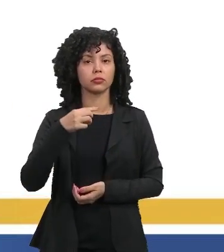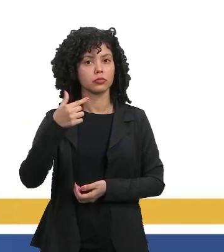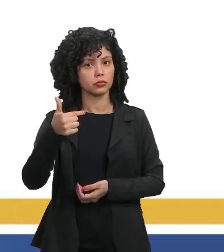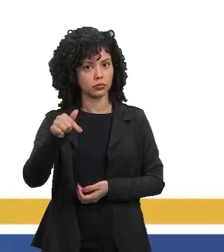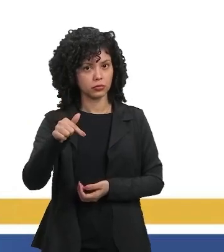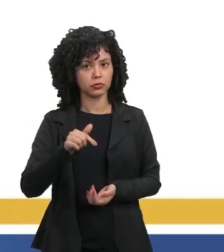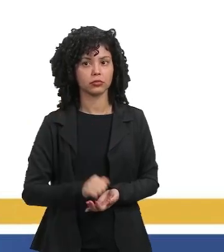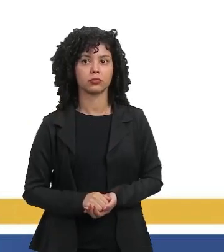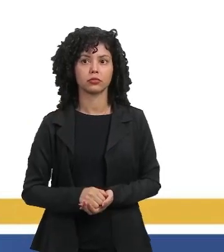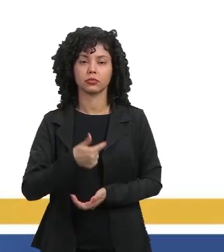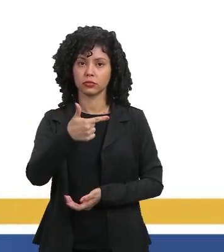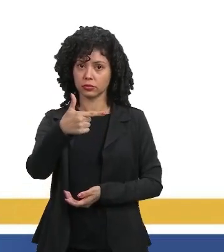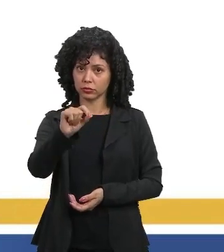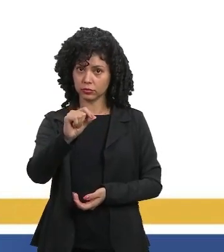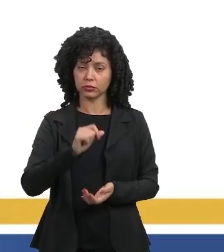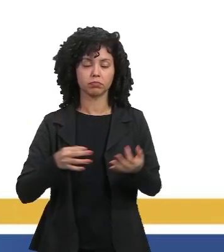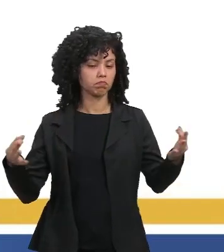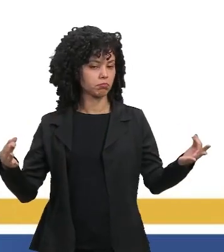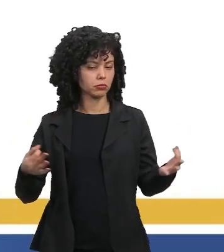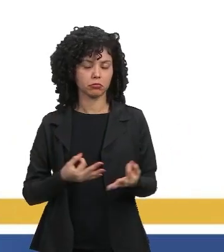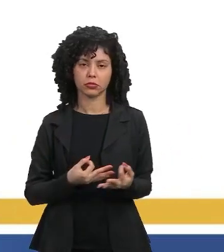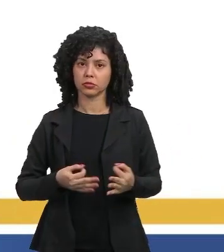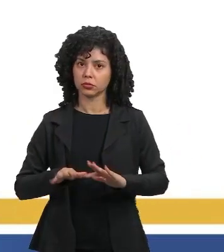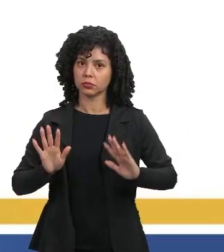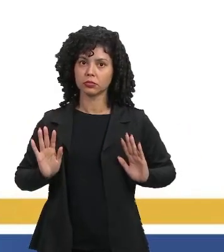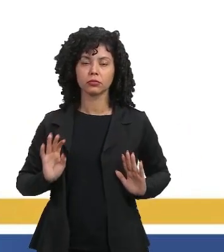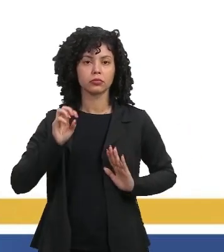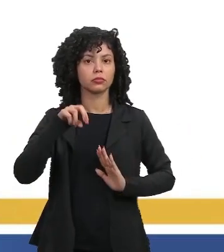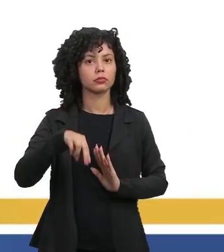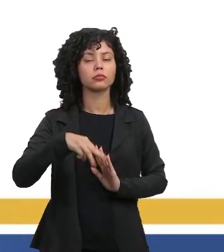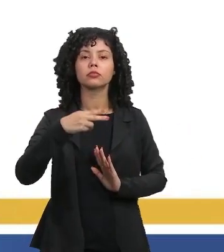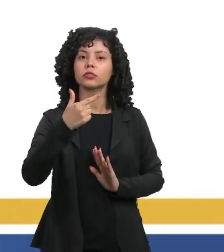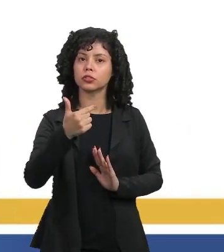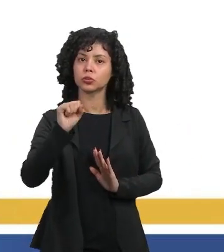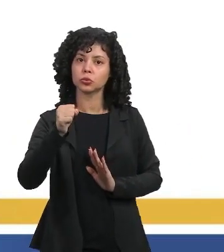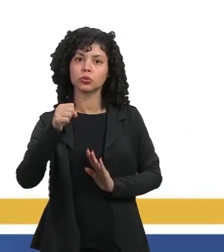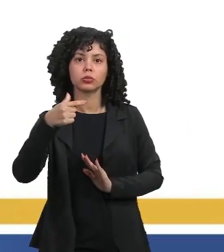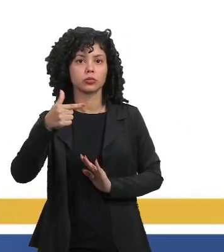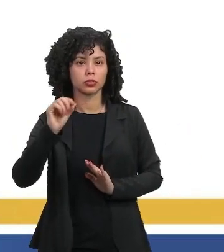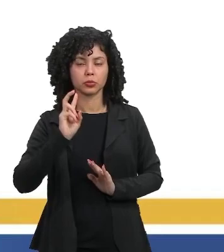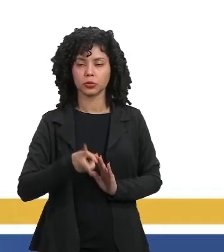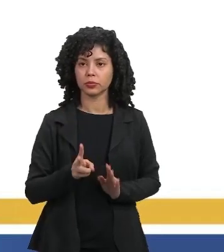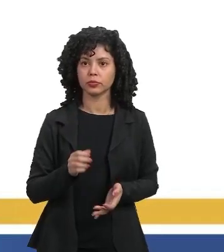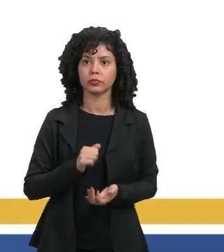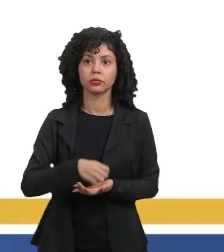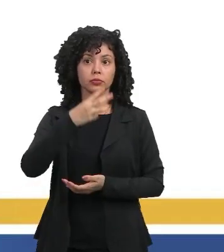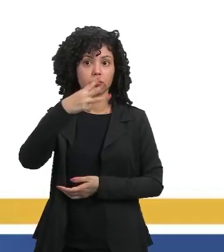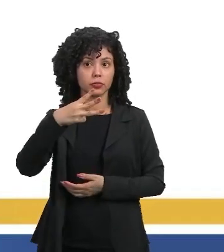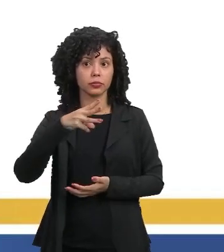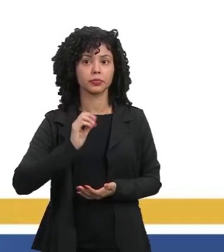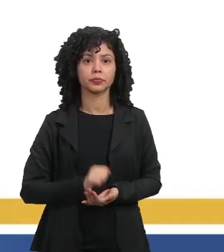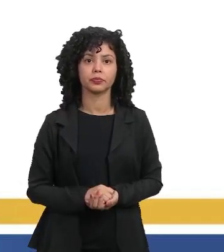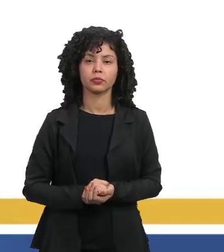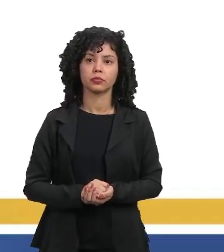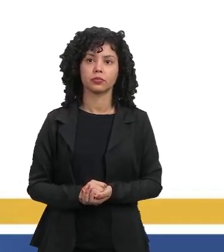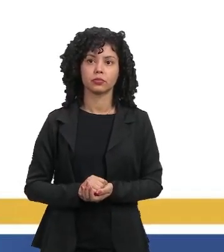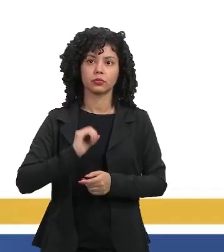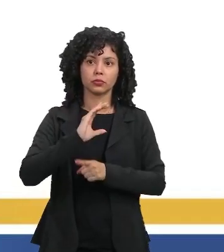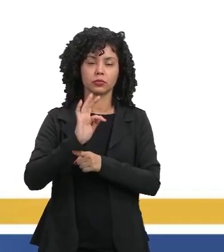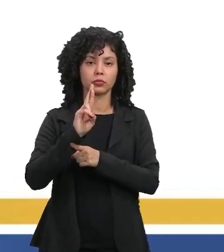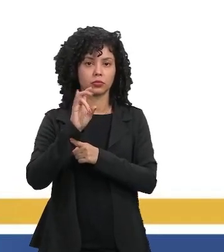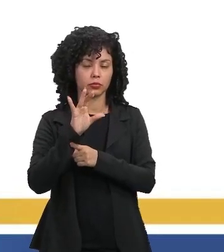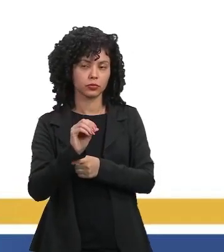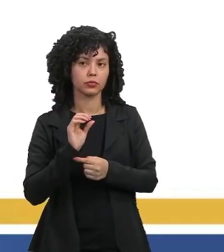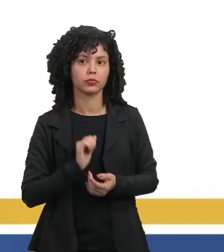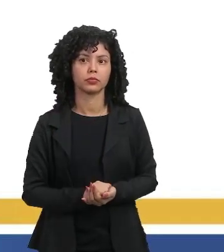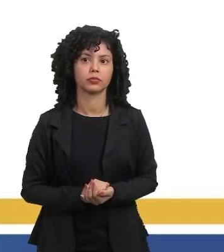17. Está dando 20. Perfeito. Então, os nêutrons são 18 e 20 mesmo. Terceira assertiva. O cloro, o